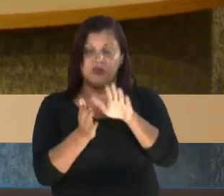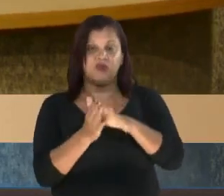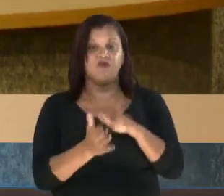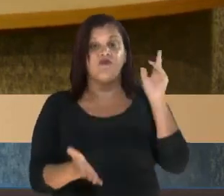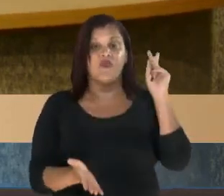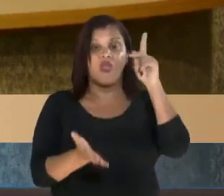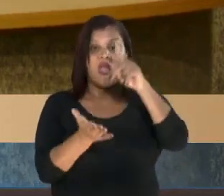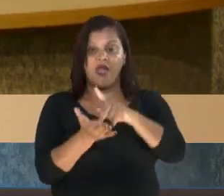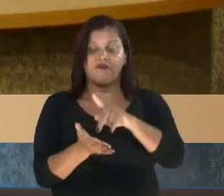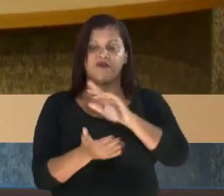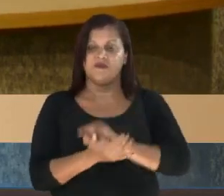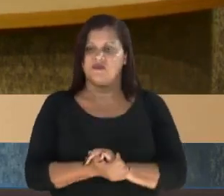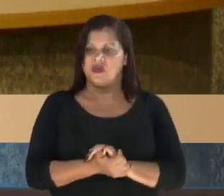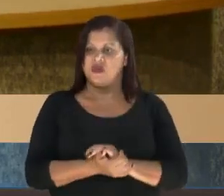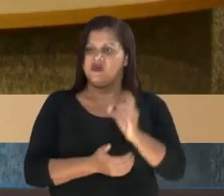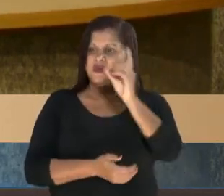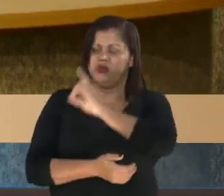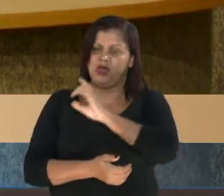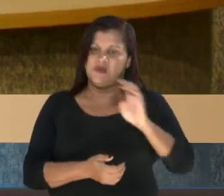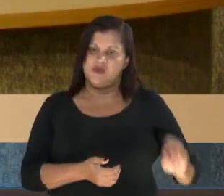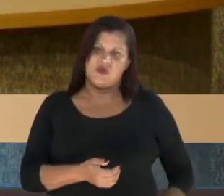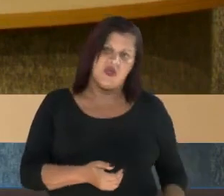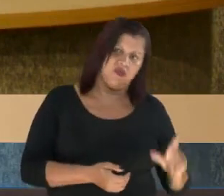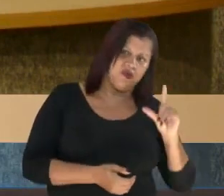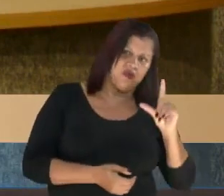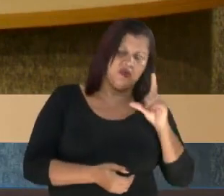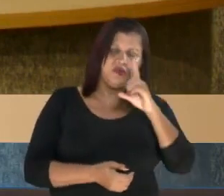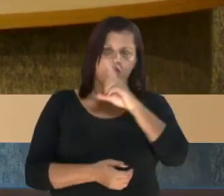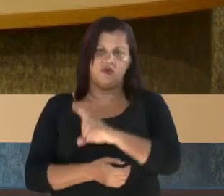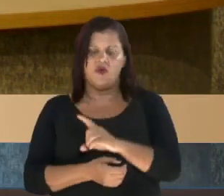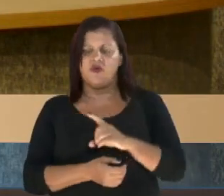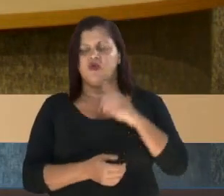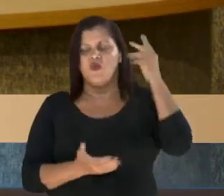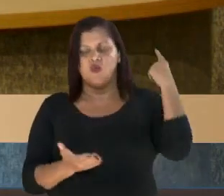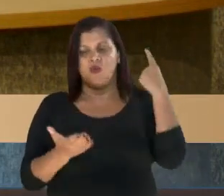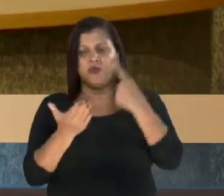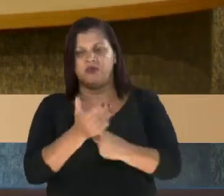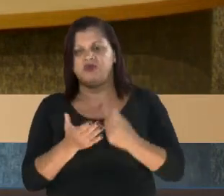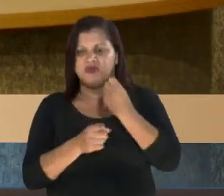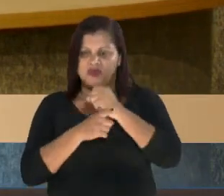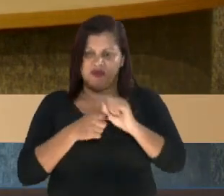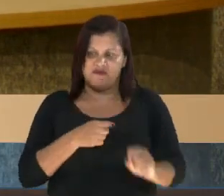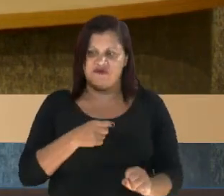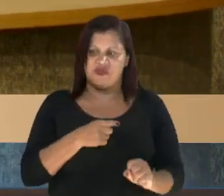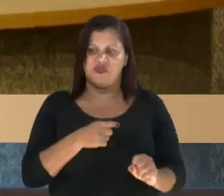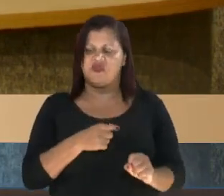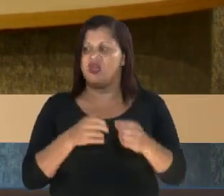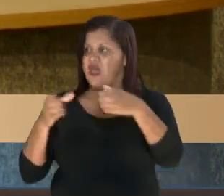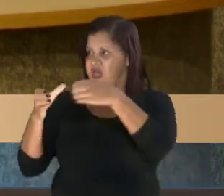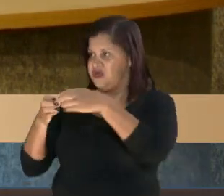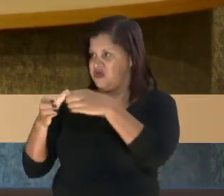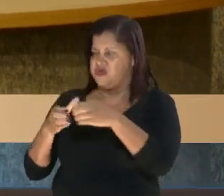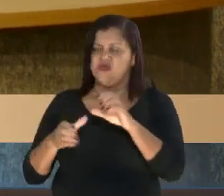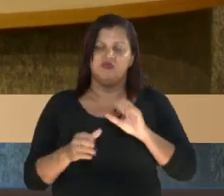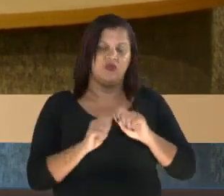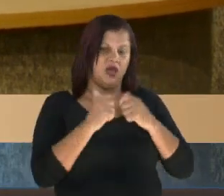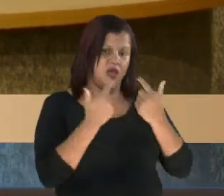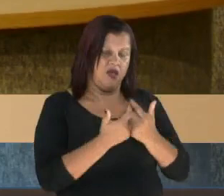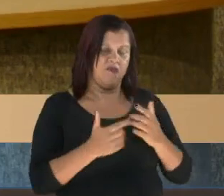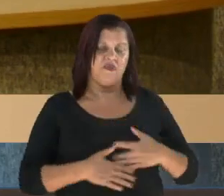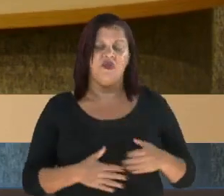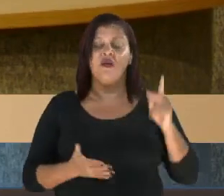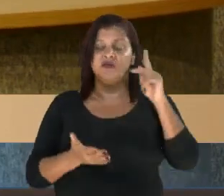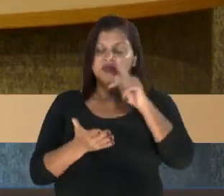reafirmando deputado de Enoque o meu compromisso de defender essa categoria nessa casa e